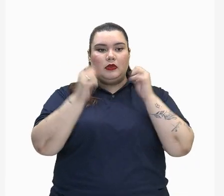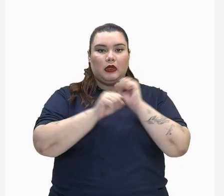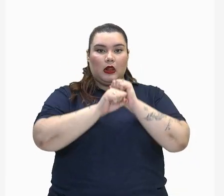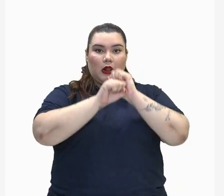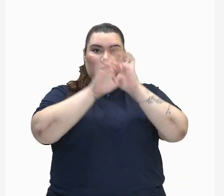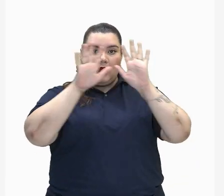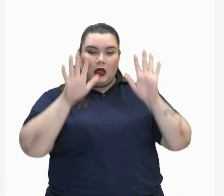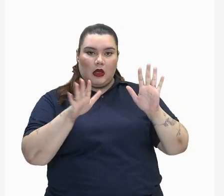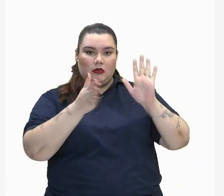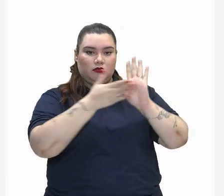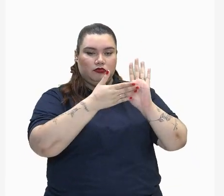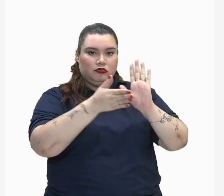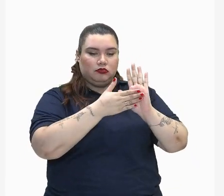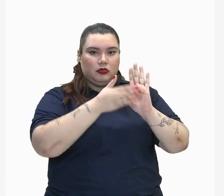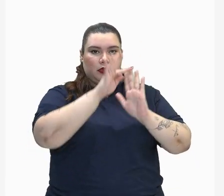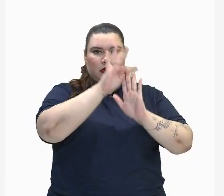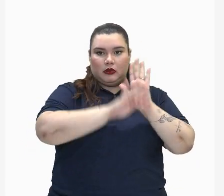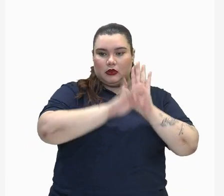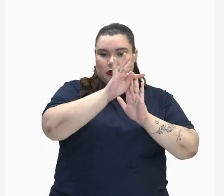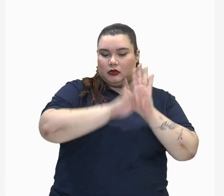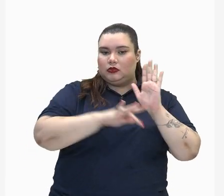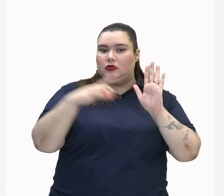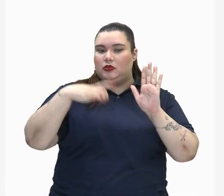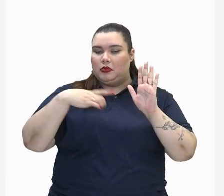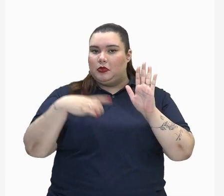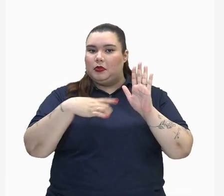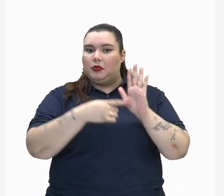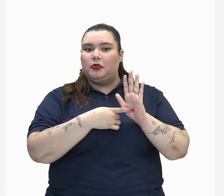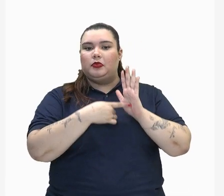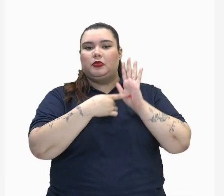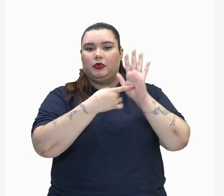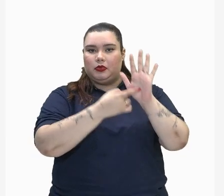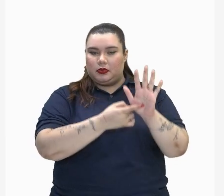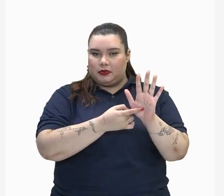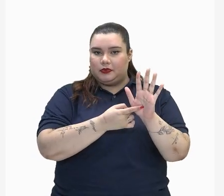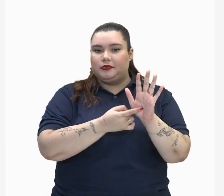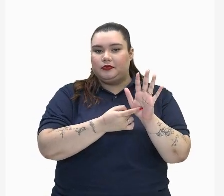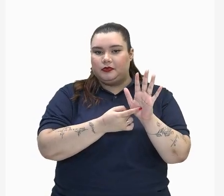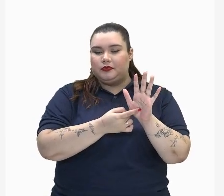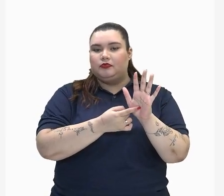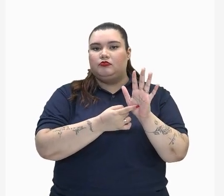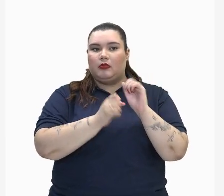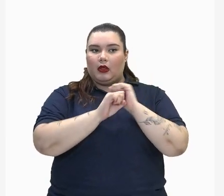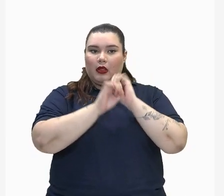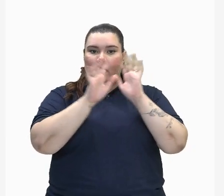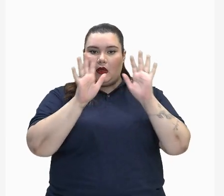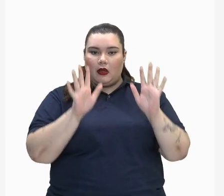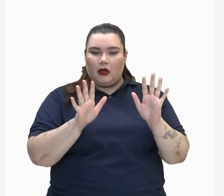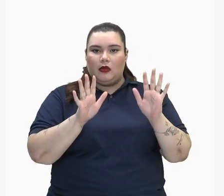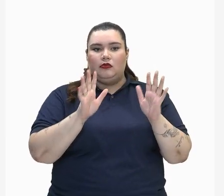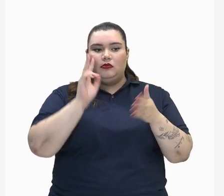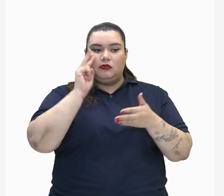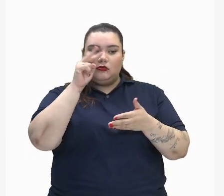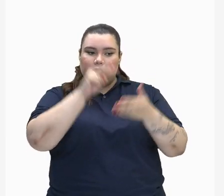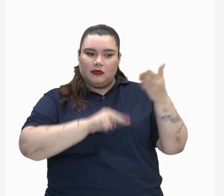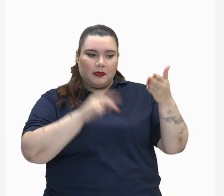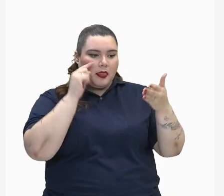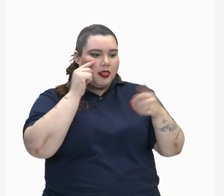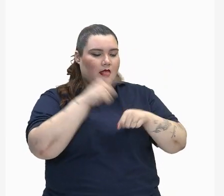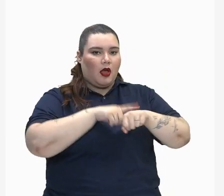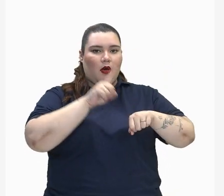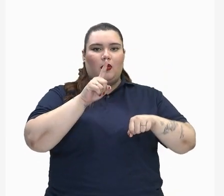explícitas. Quais são elas? Aquelas informações que elas estão claramente no texto. Ao ler o texto, já dá para